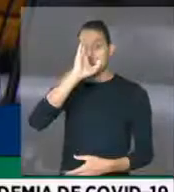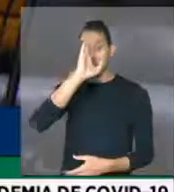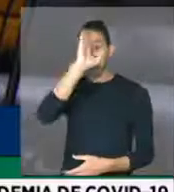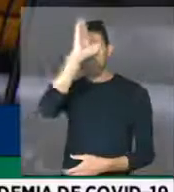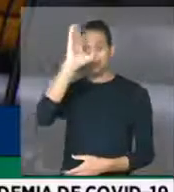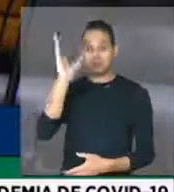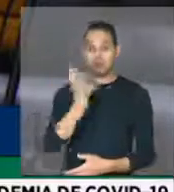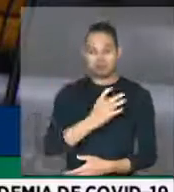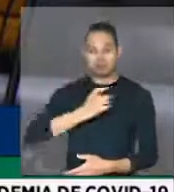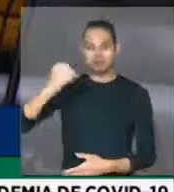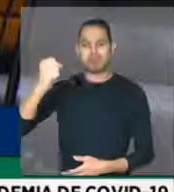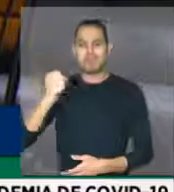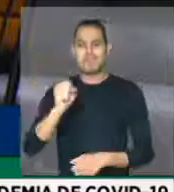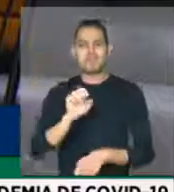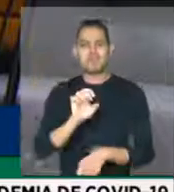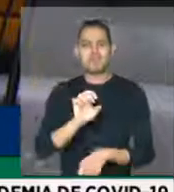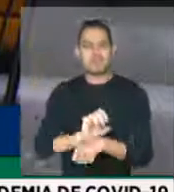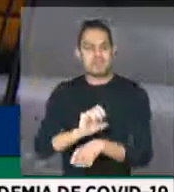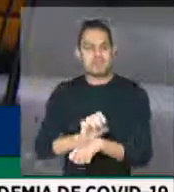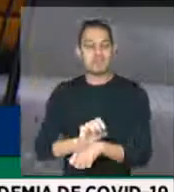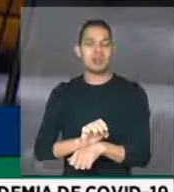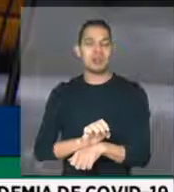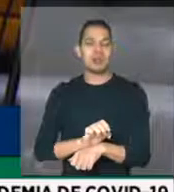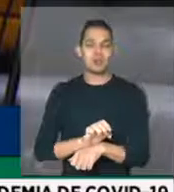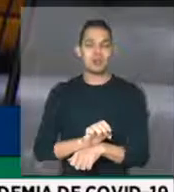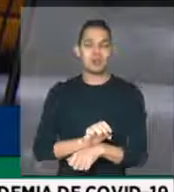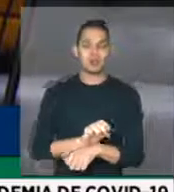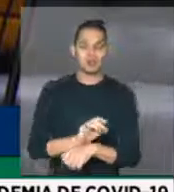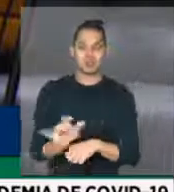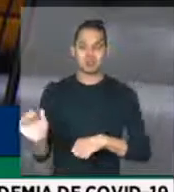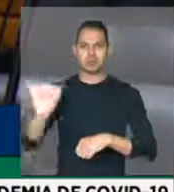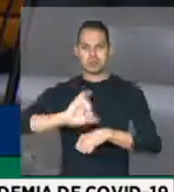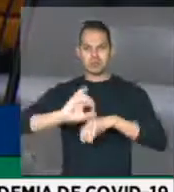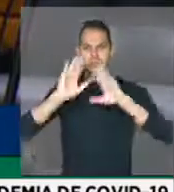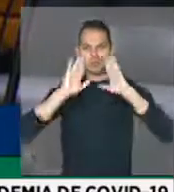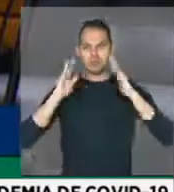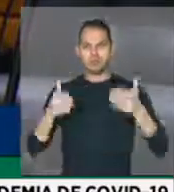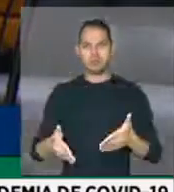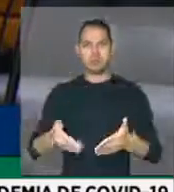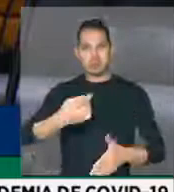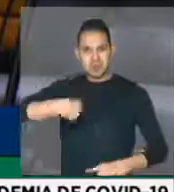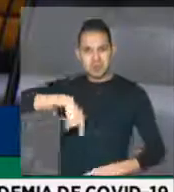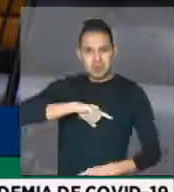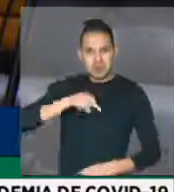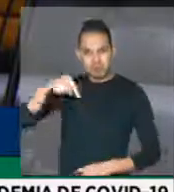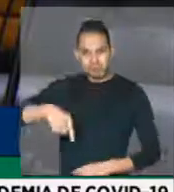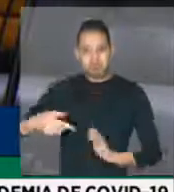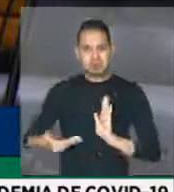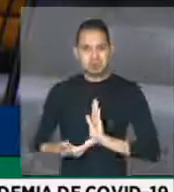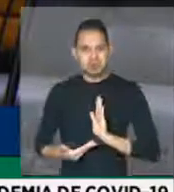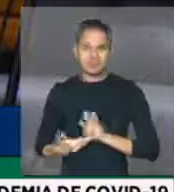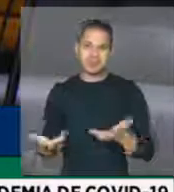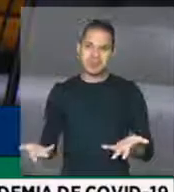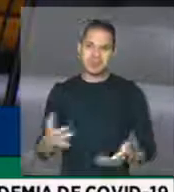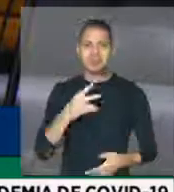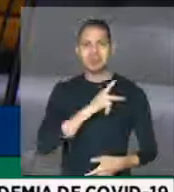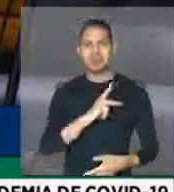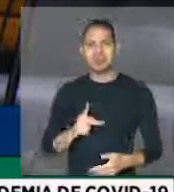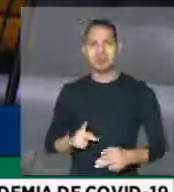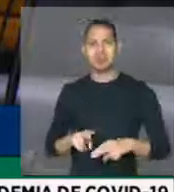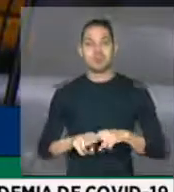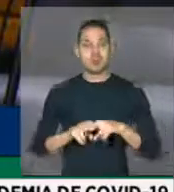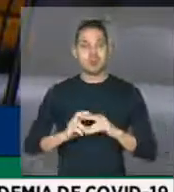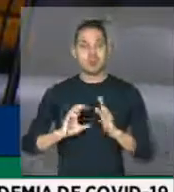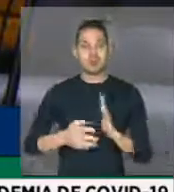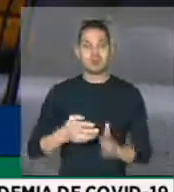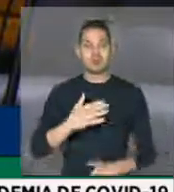tomado pelo Estado, é tomado de forma centralizada por nós aqui. Então, presidente, por conta disso, o Novo